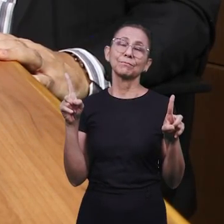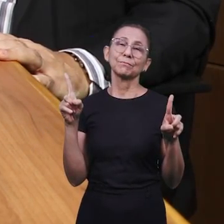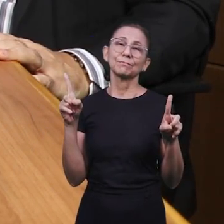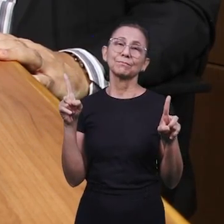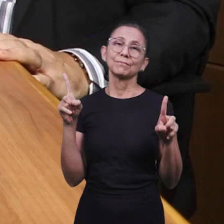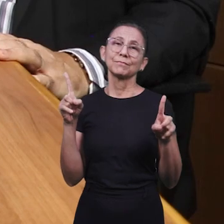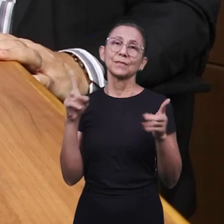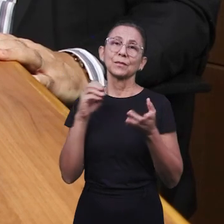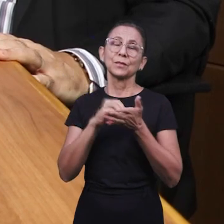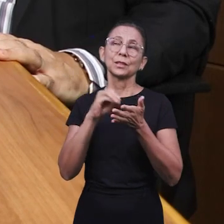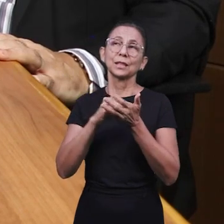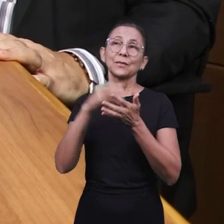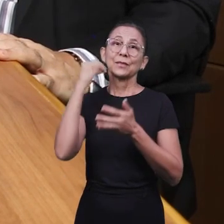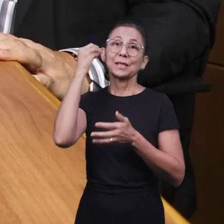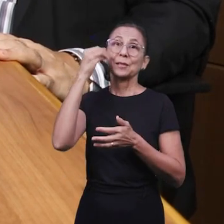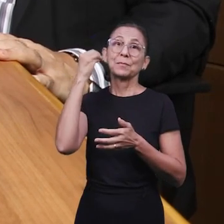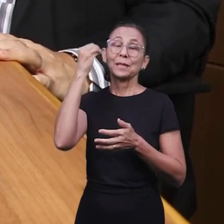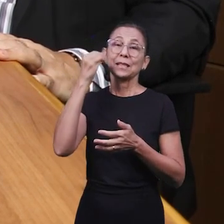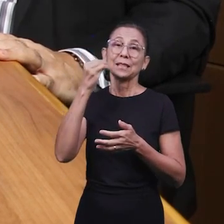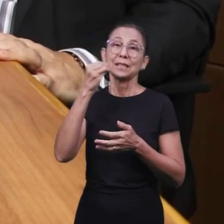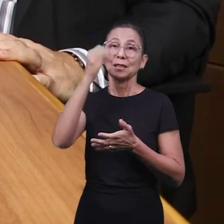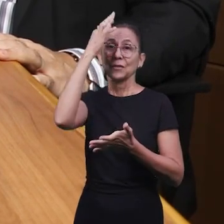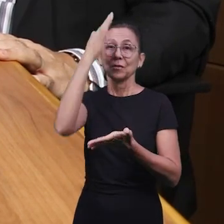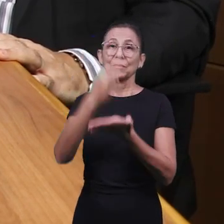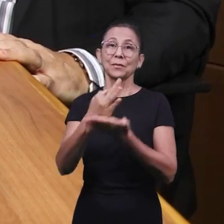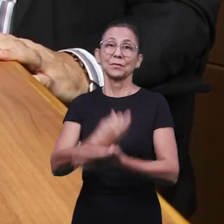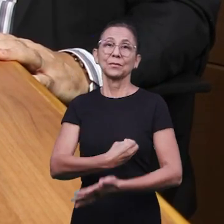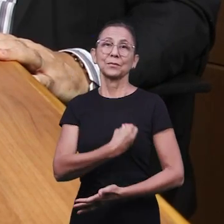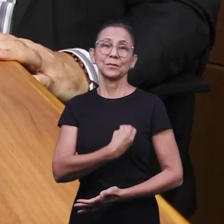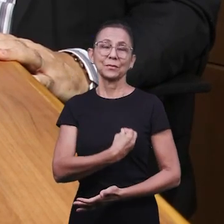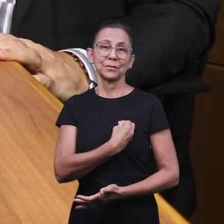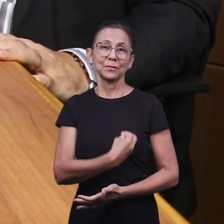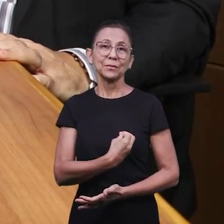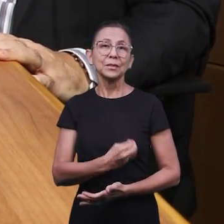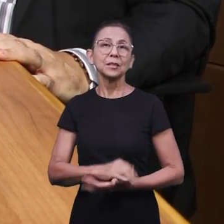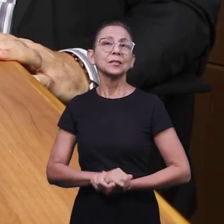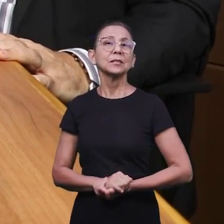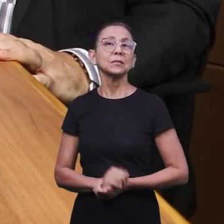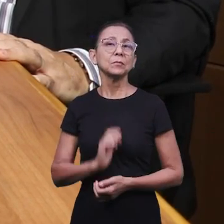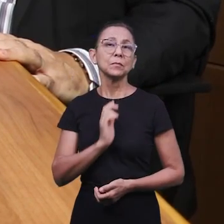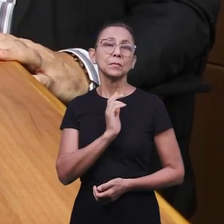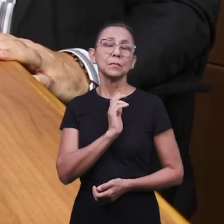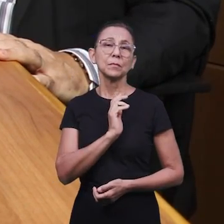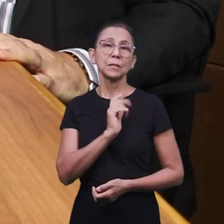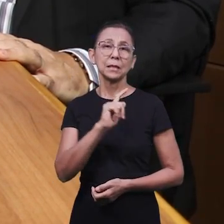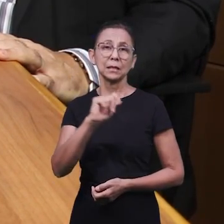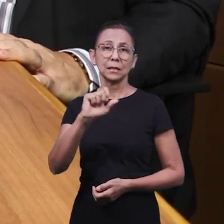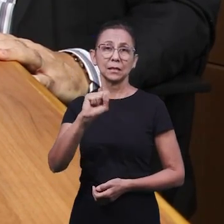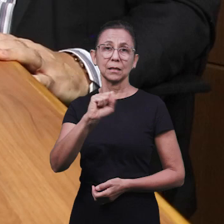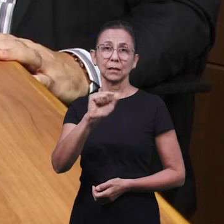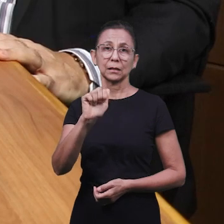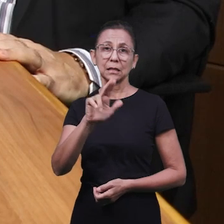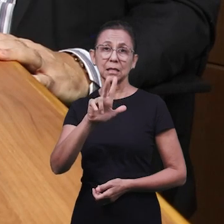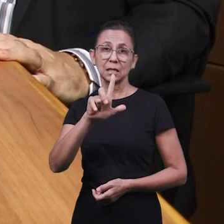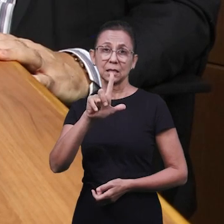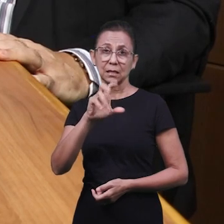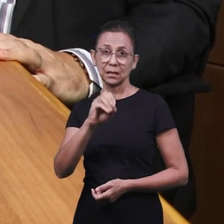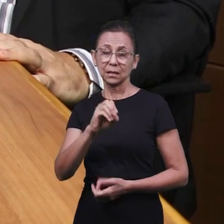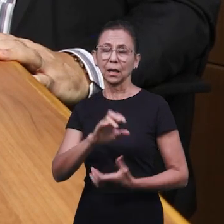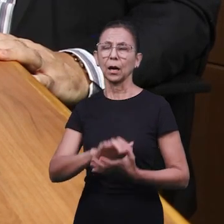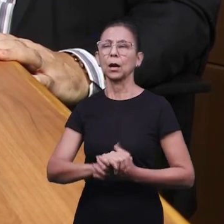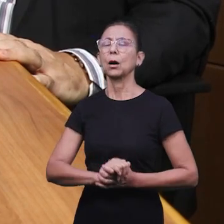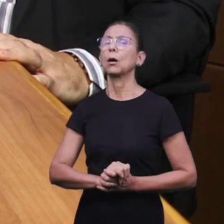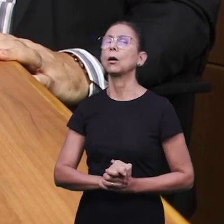ele? Um encontro com a fé viva. E ele fazia tudo aquilo por zelo. A Bíblia diz